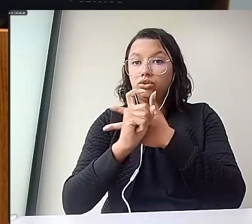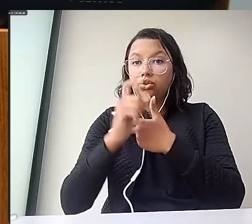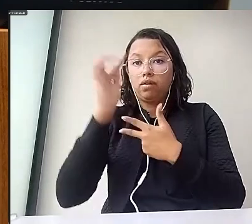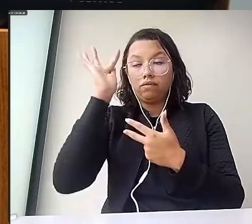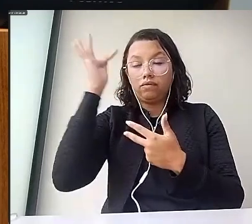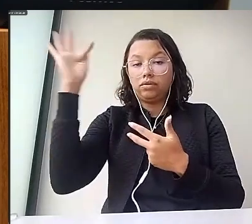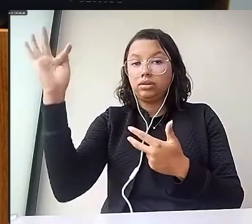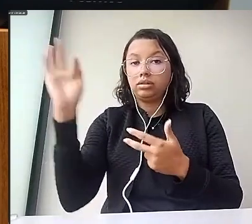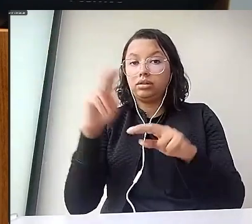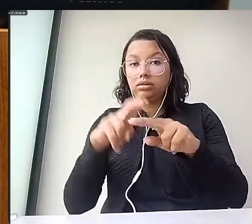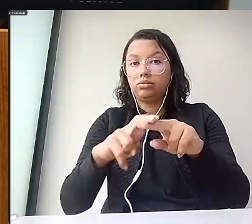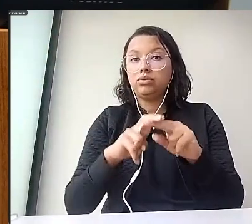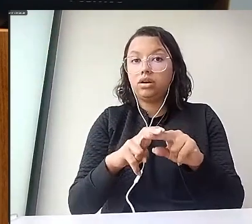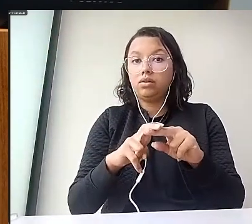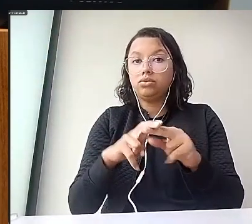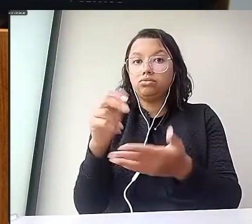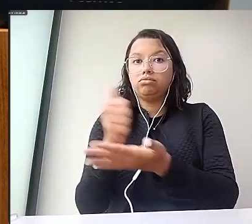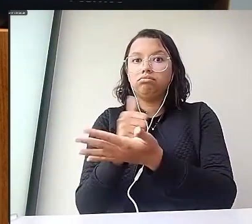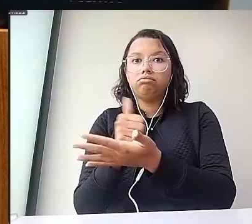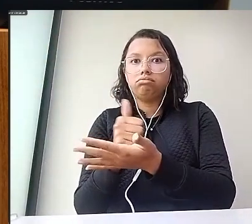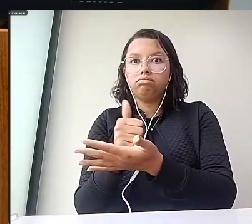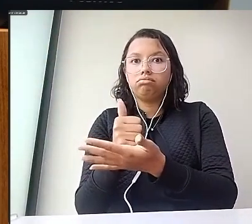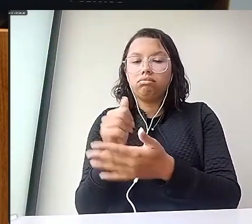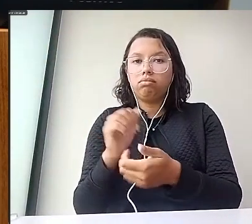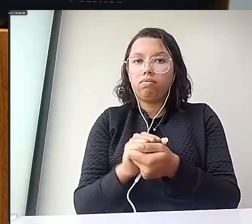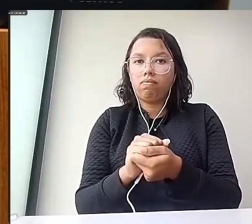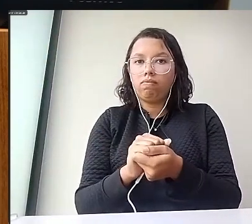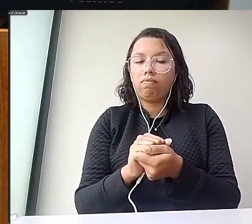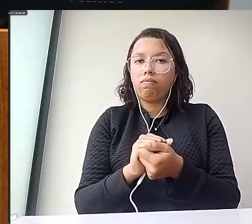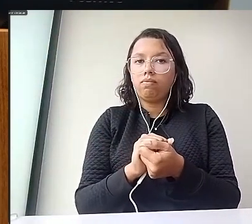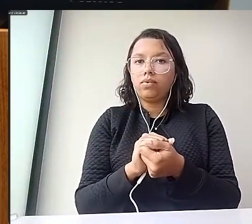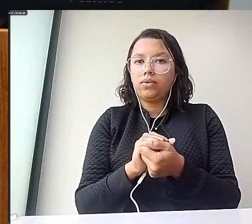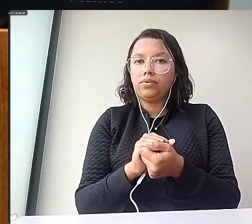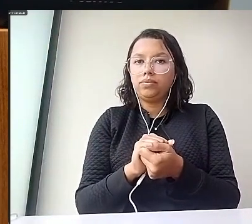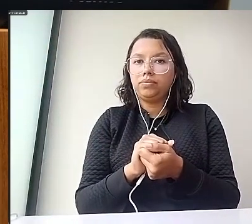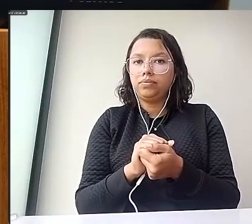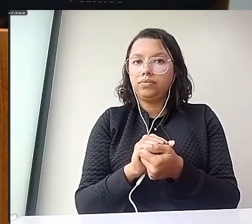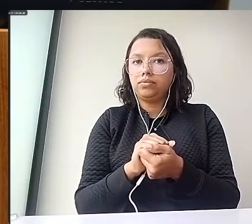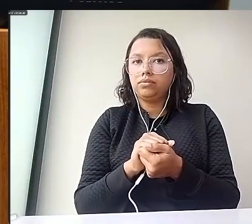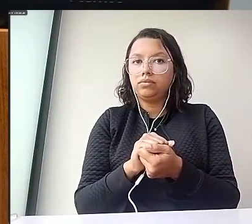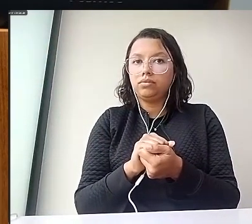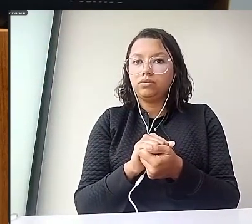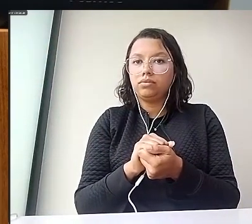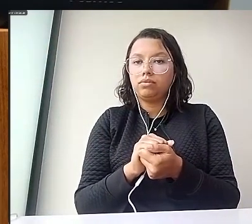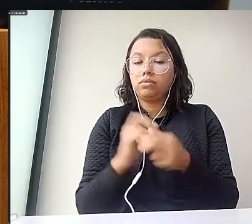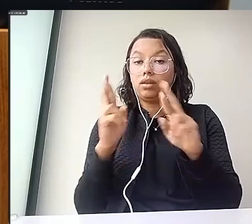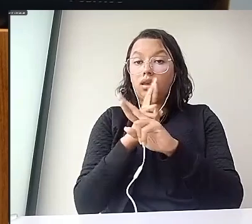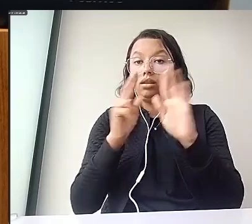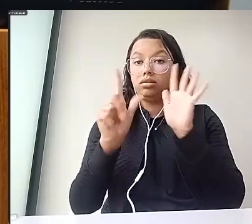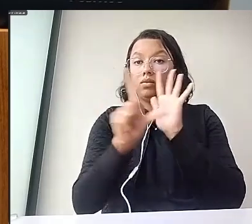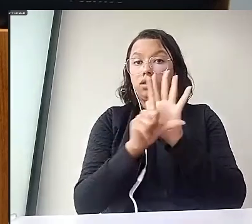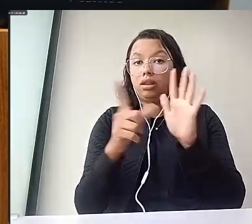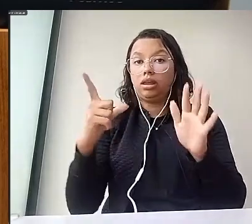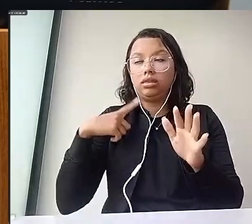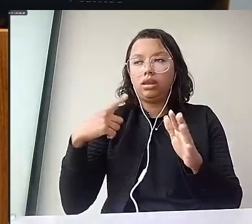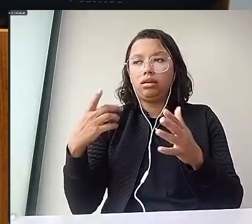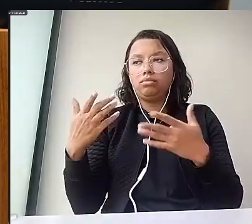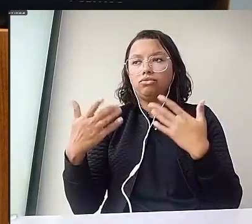por conta dos domínios do regulamento em relação à lei, nós temos